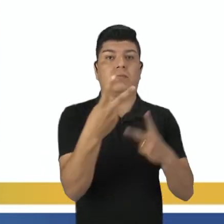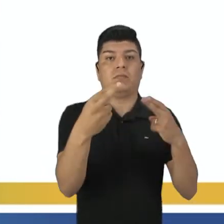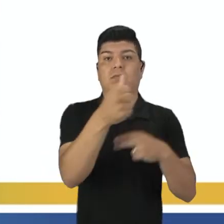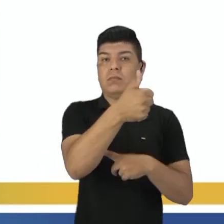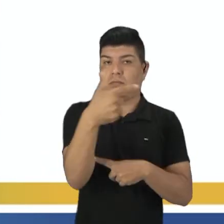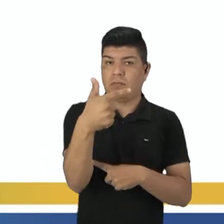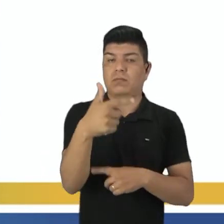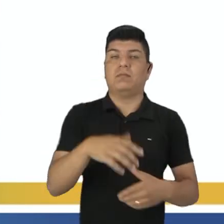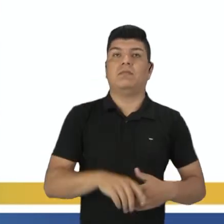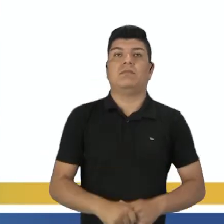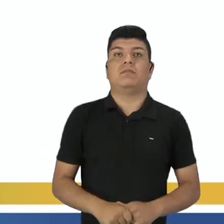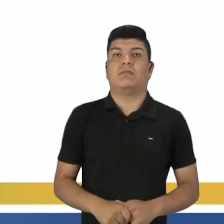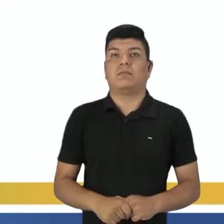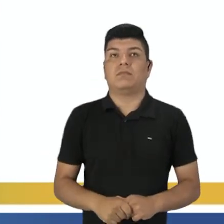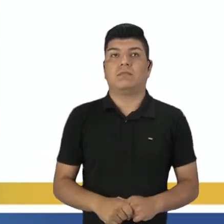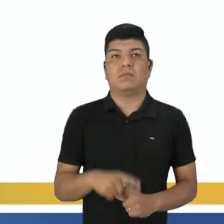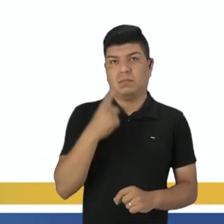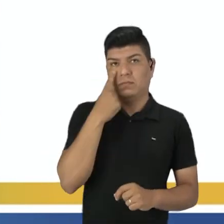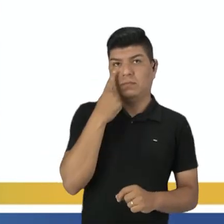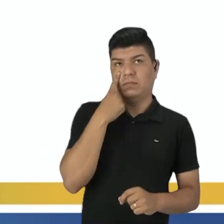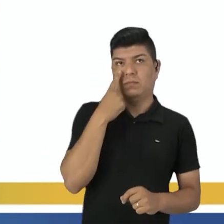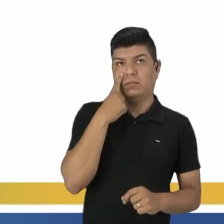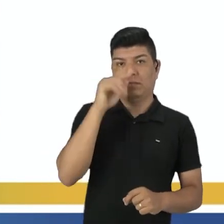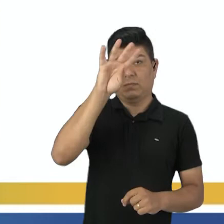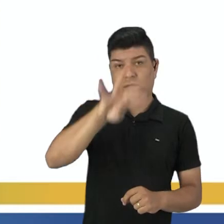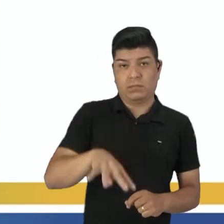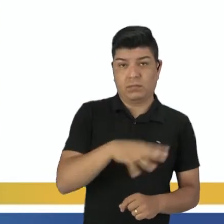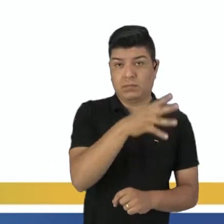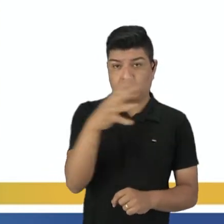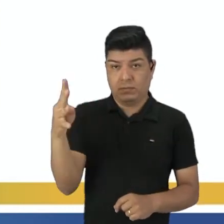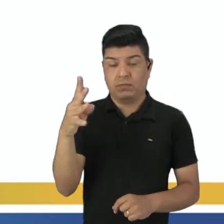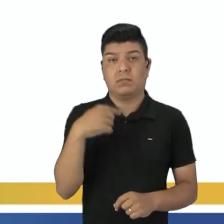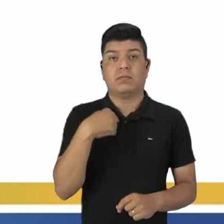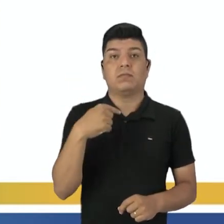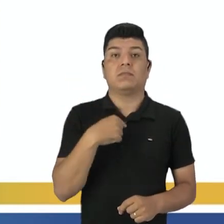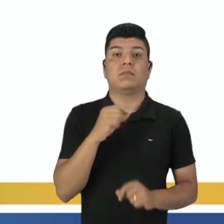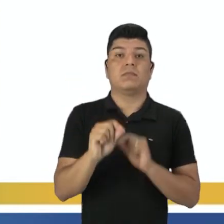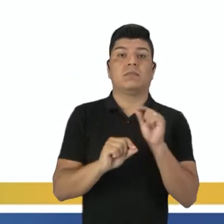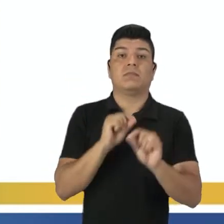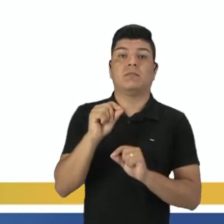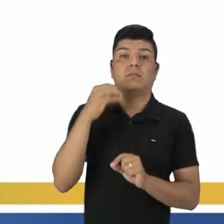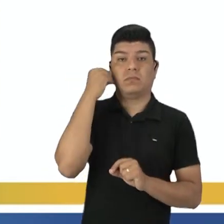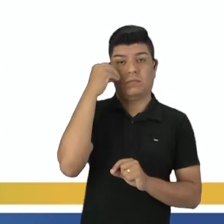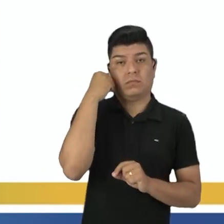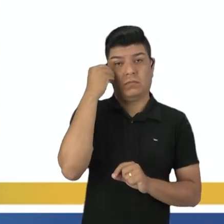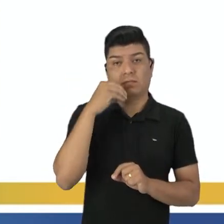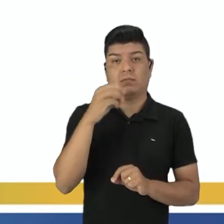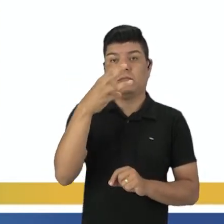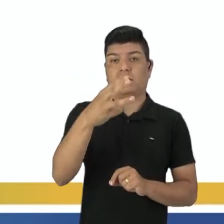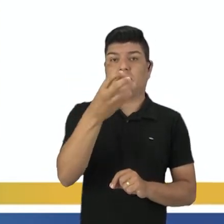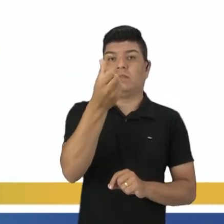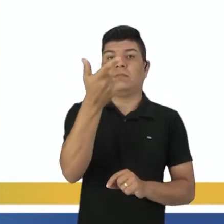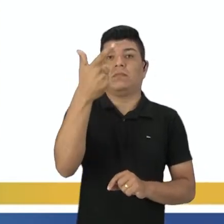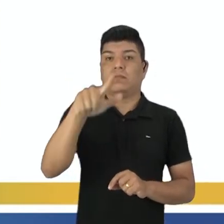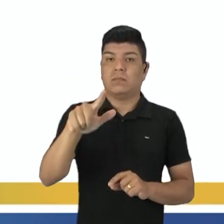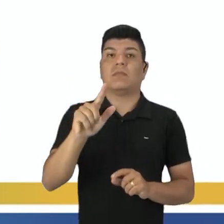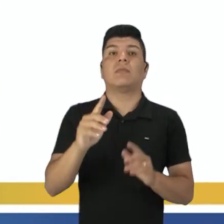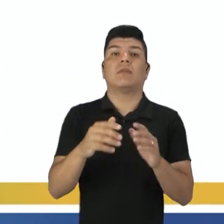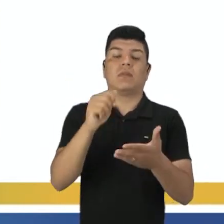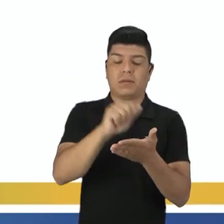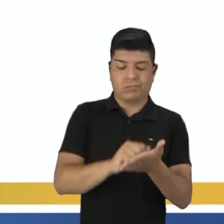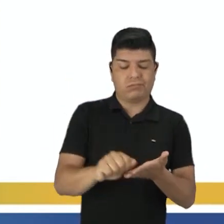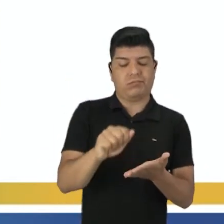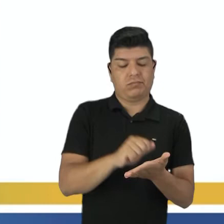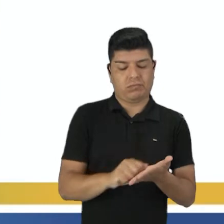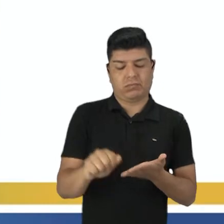12. Então, observe que nessa tabela aí, olha, nós realizamos o nosso experimento por 36 vezes. Eu fui anotando